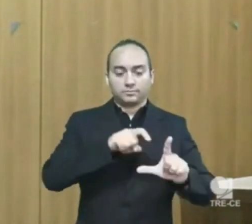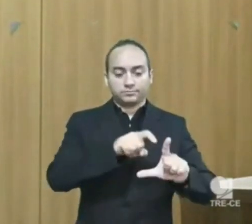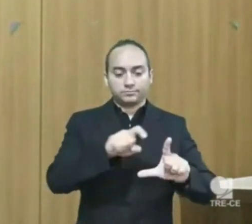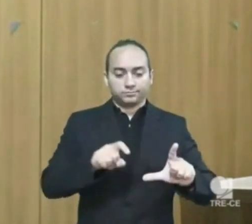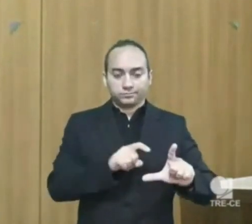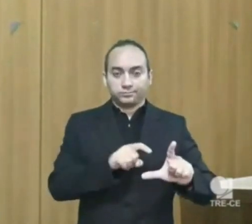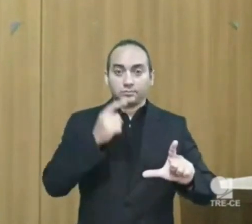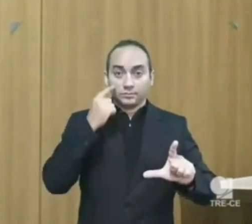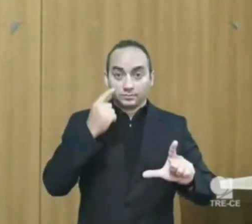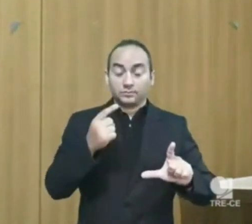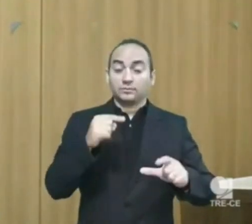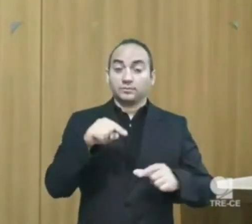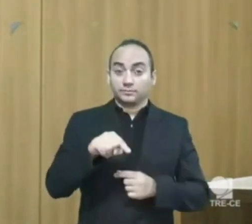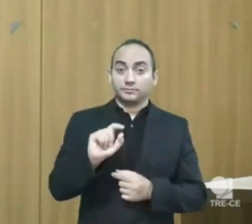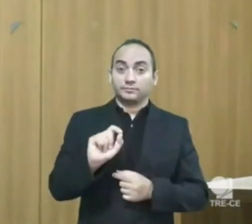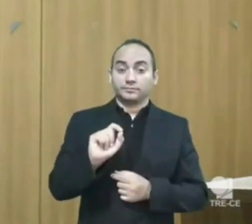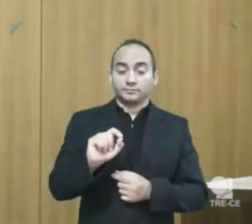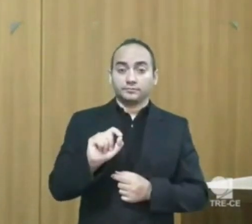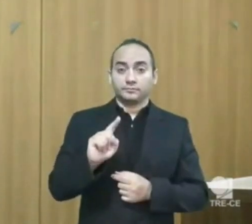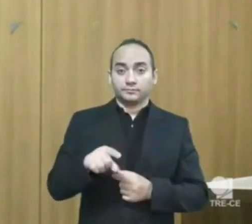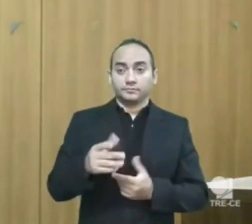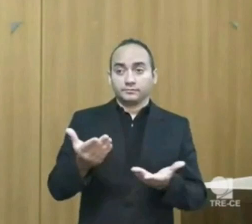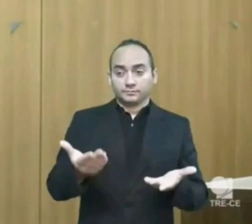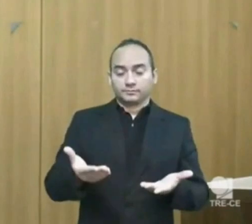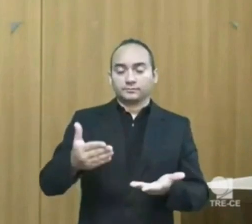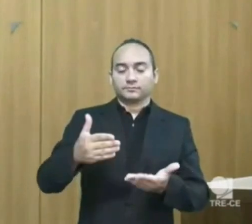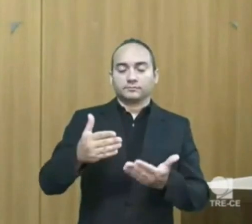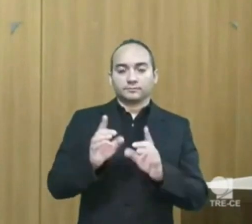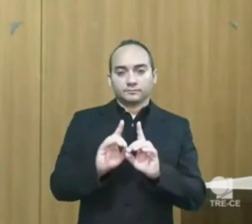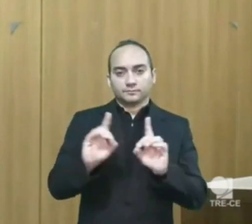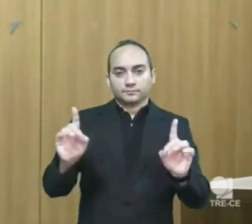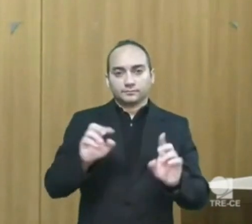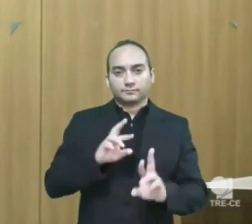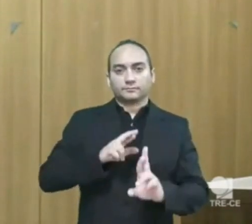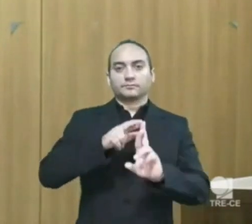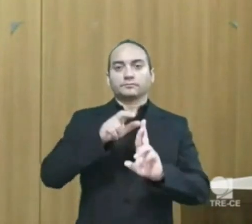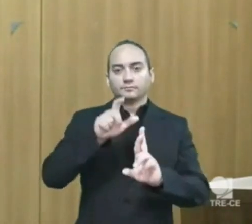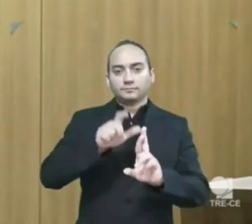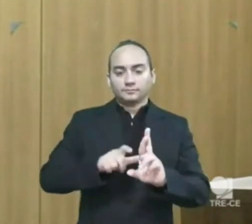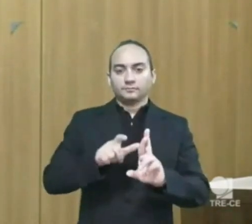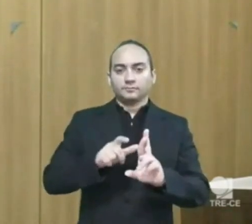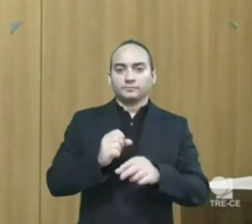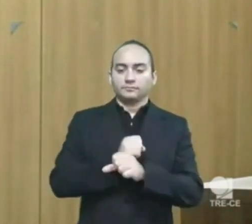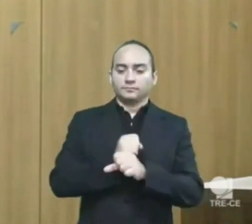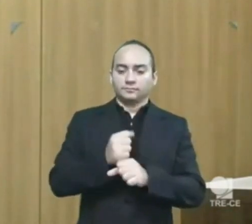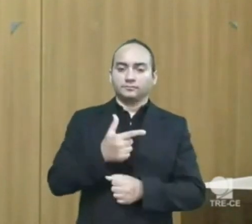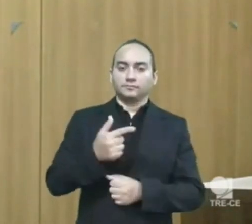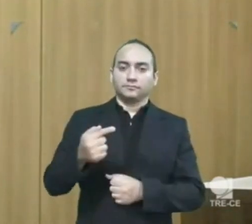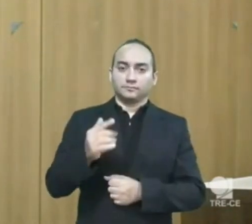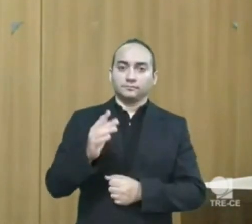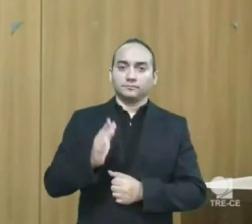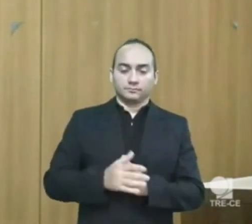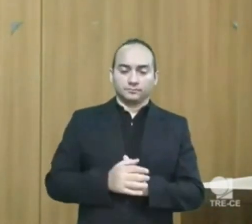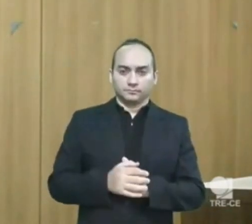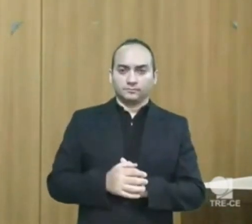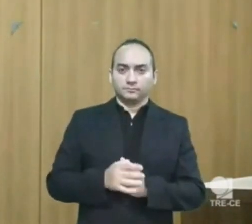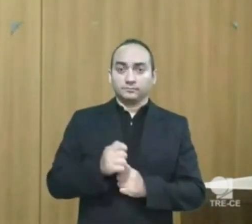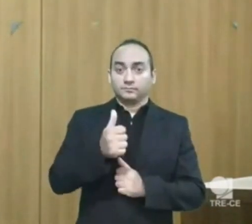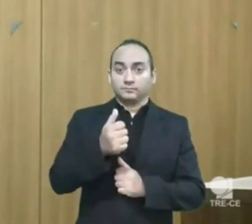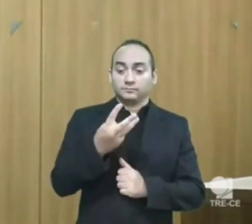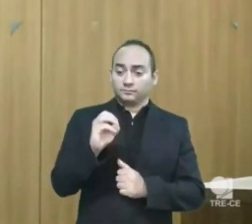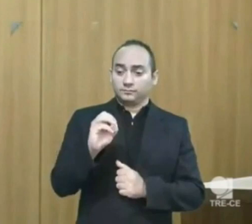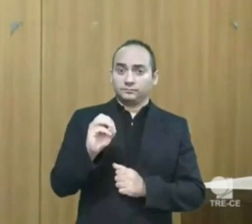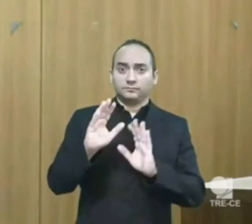eletrônica está a serviço da nossa democracia representativa há mais de 27 anos, quer dizer, há quase